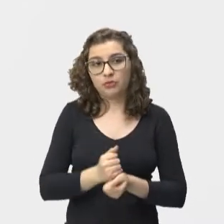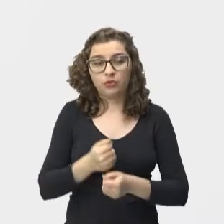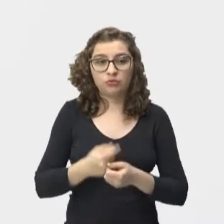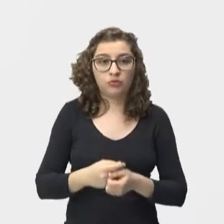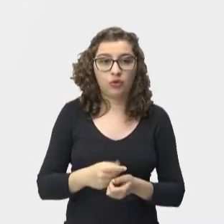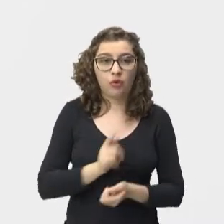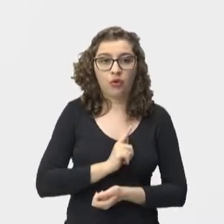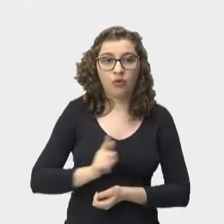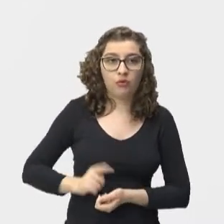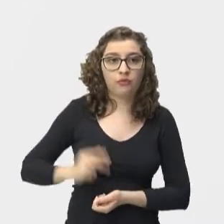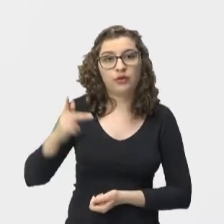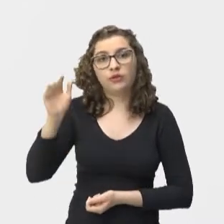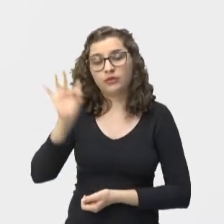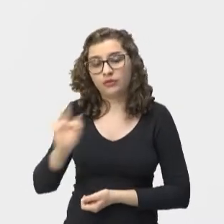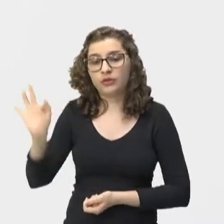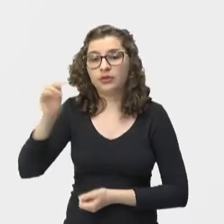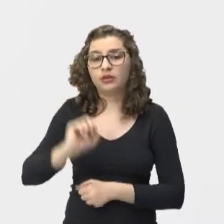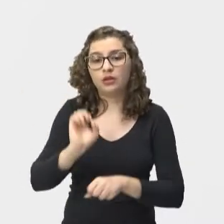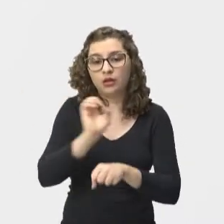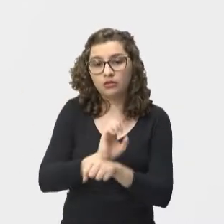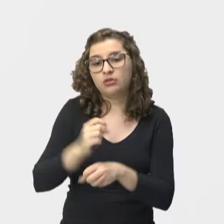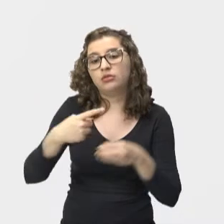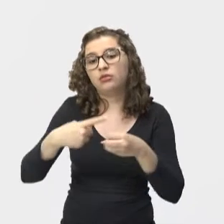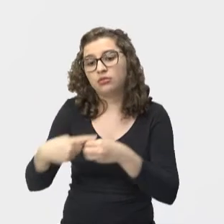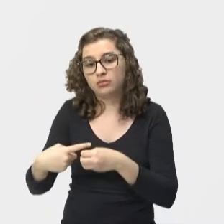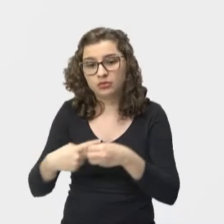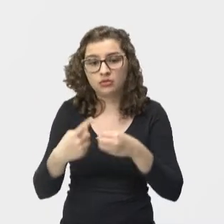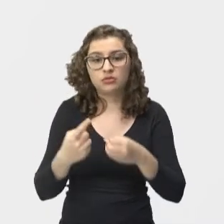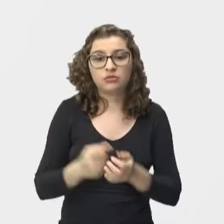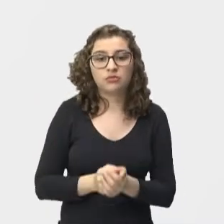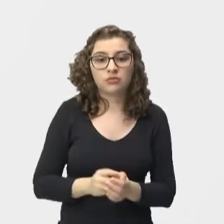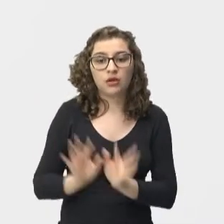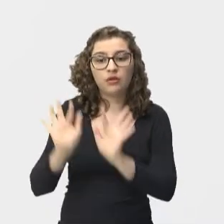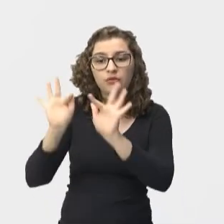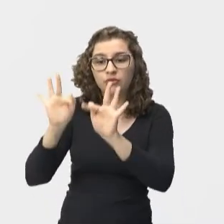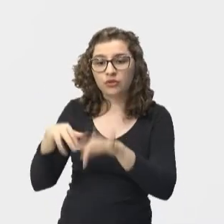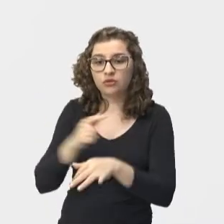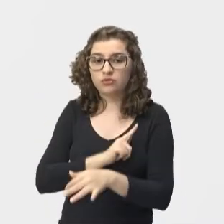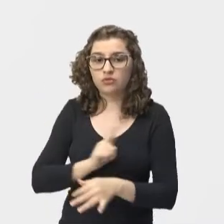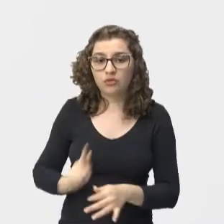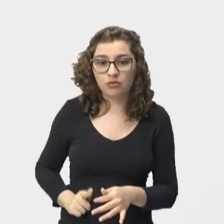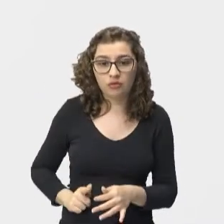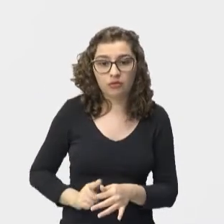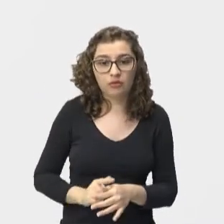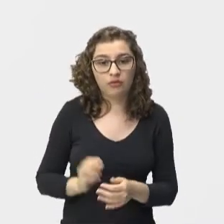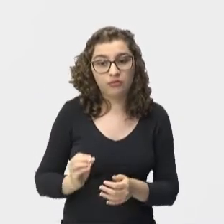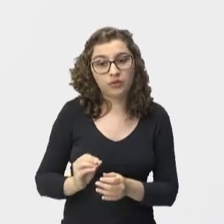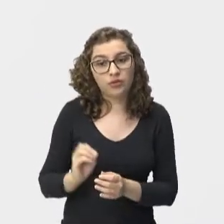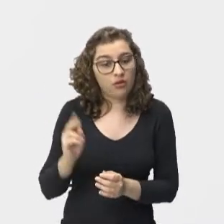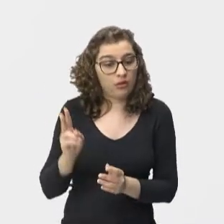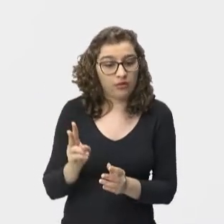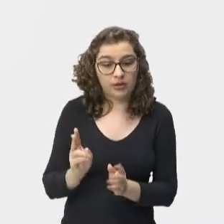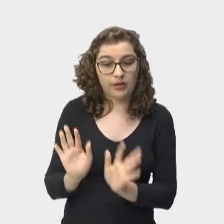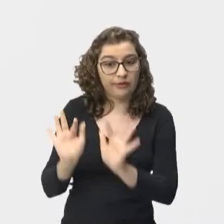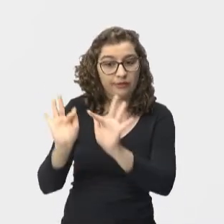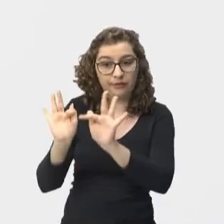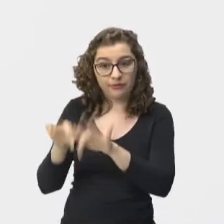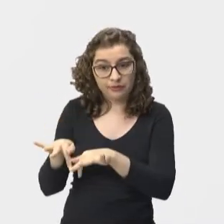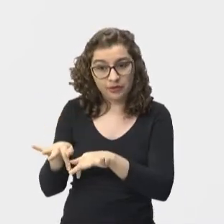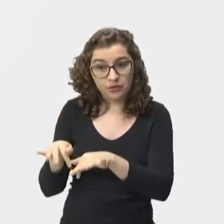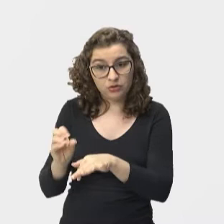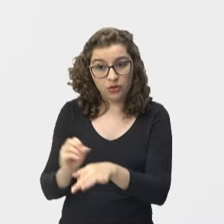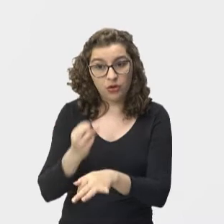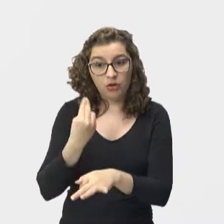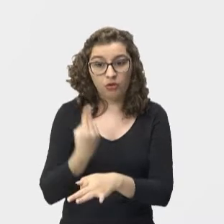estadual, um governo municipal. Quando o outro acaba o mandato dele, o o governo pode continuar